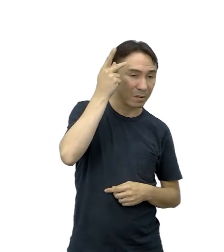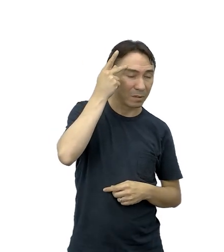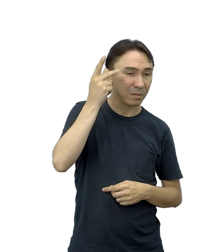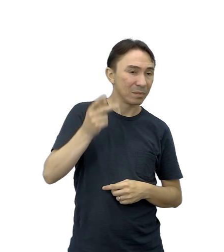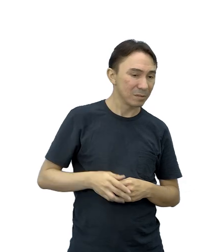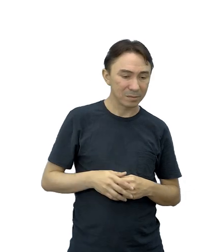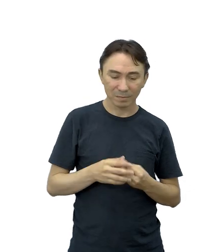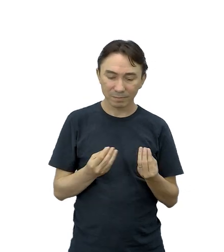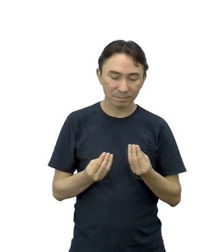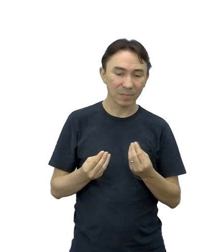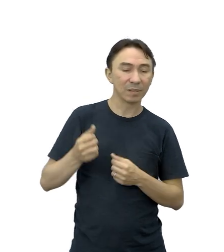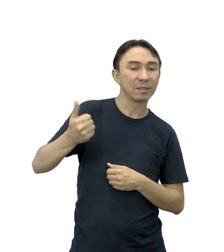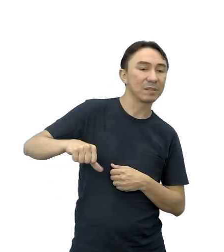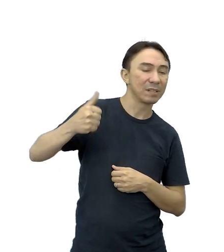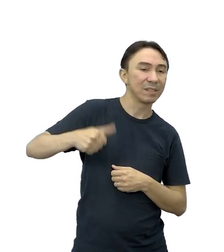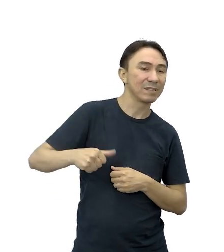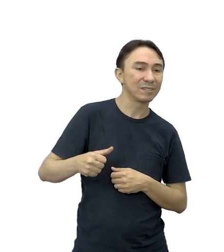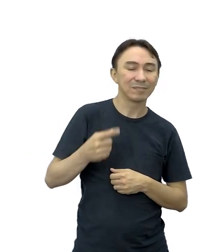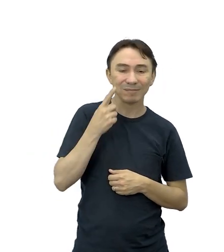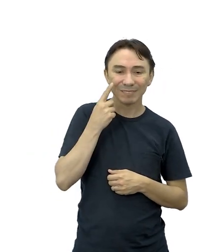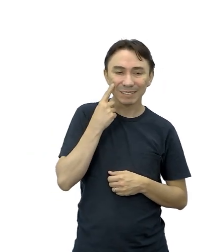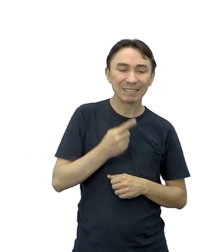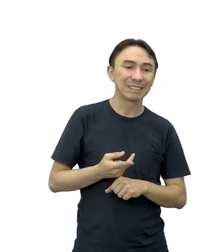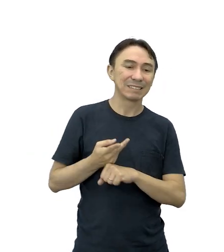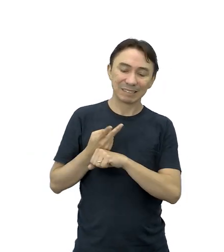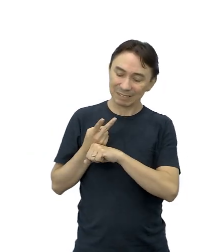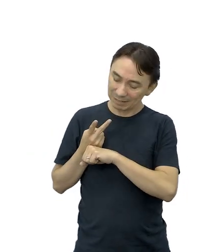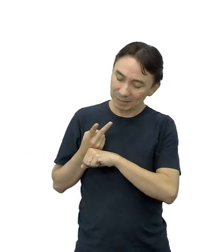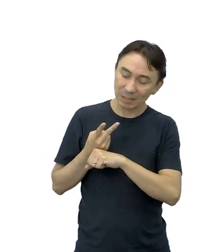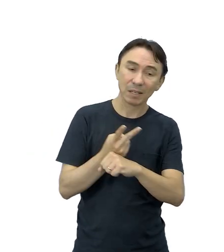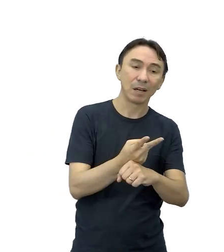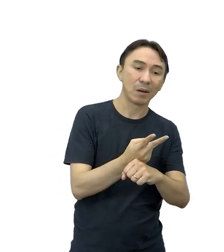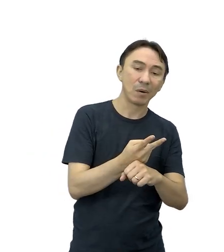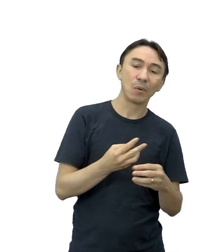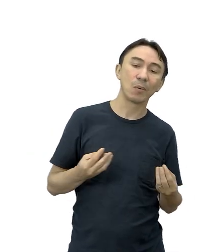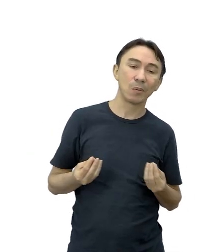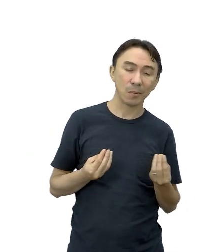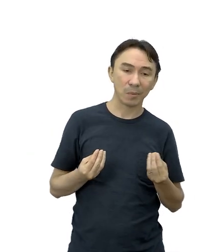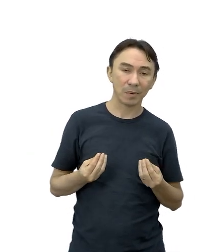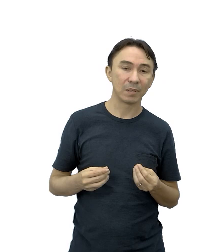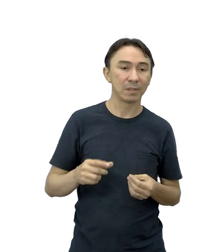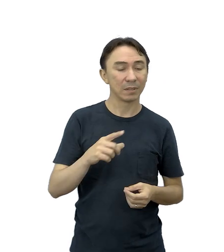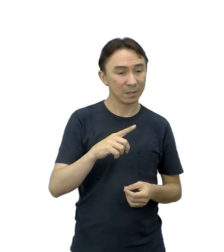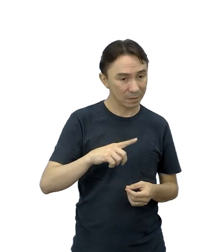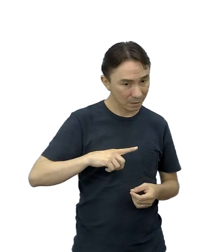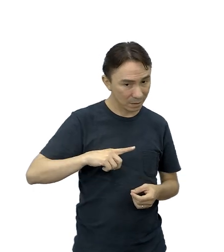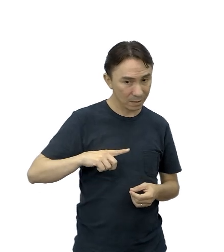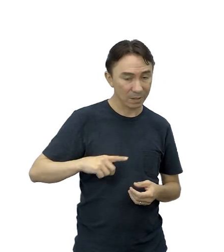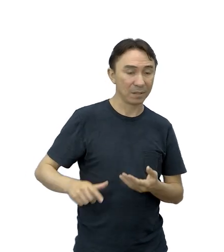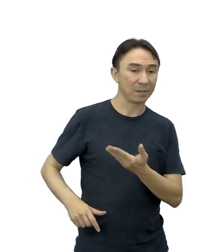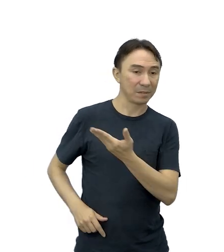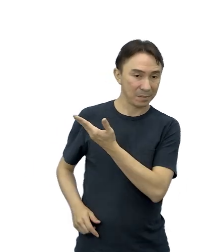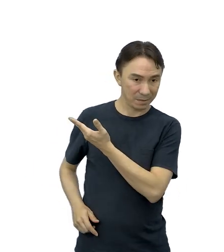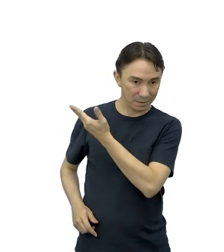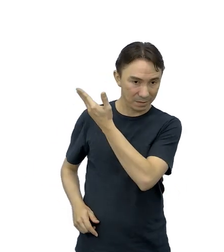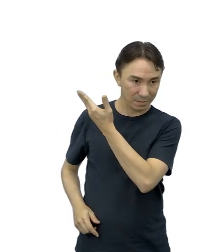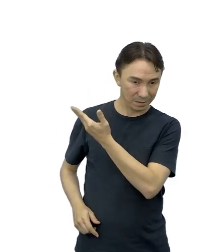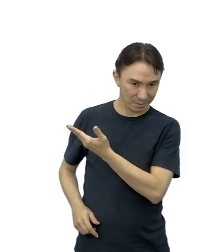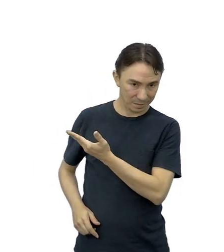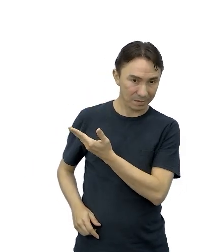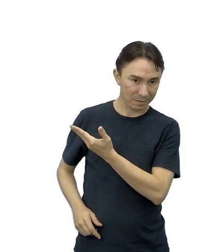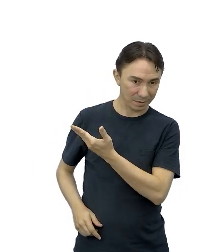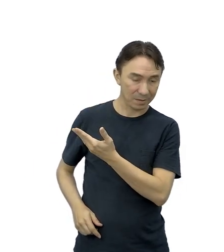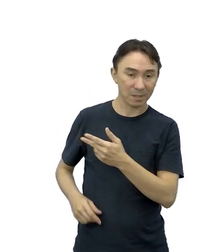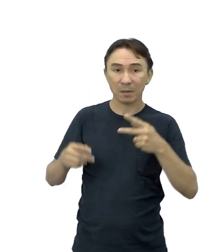pensando, então, como acessar, né? Então, vocês têm aí, no caso, a plataforma de vocês, a plataforma São Paulo,